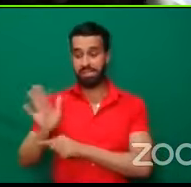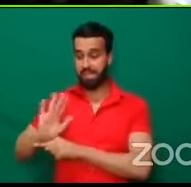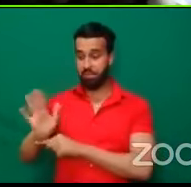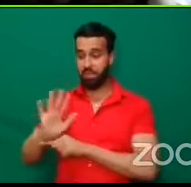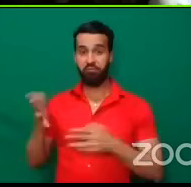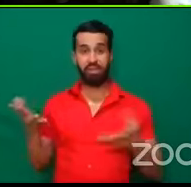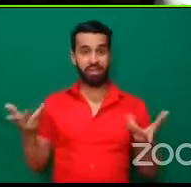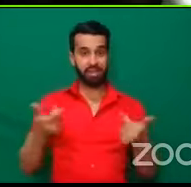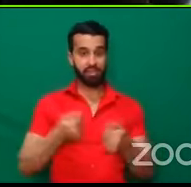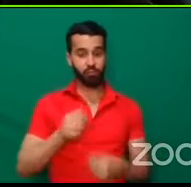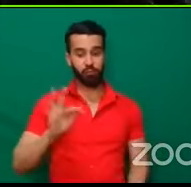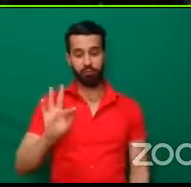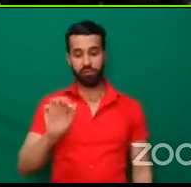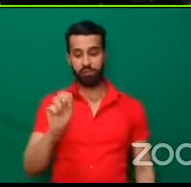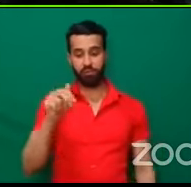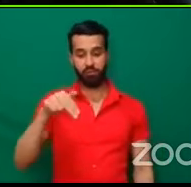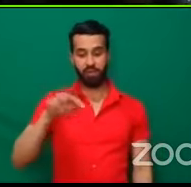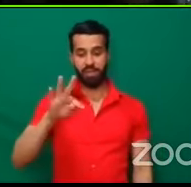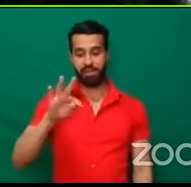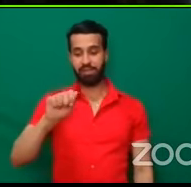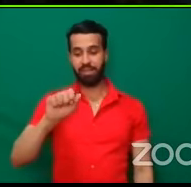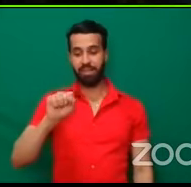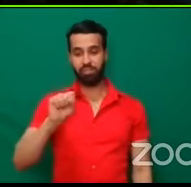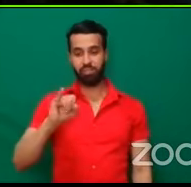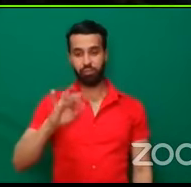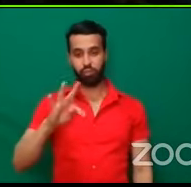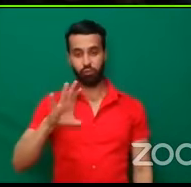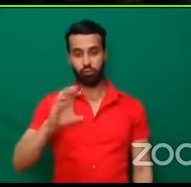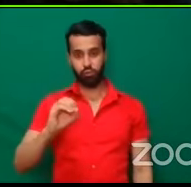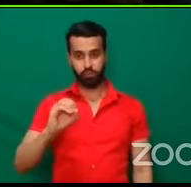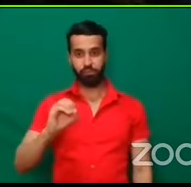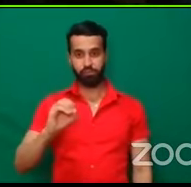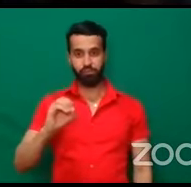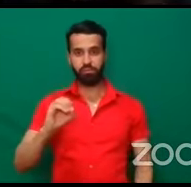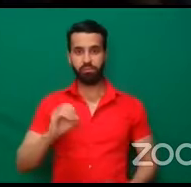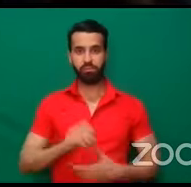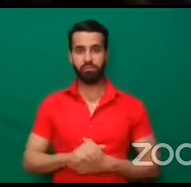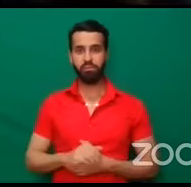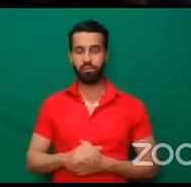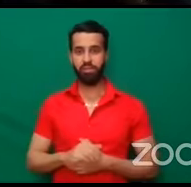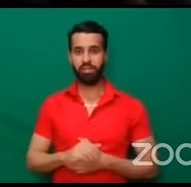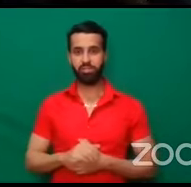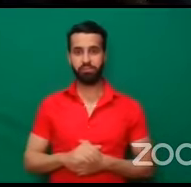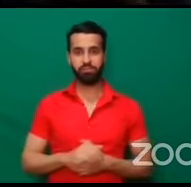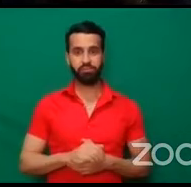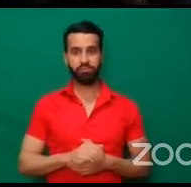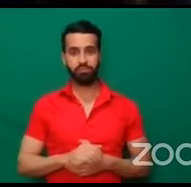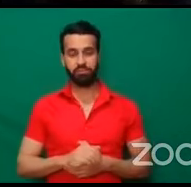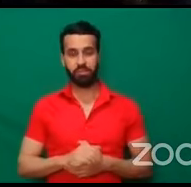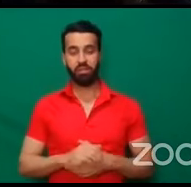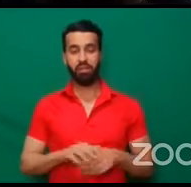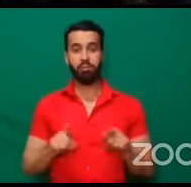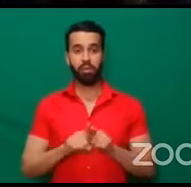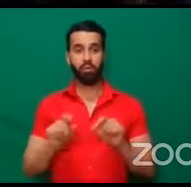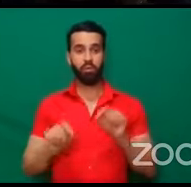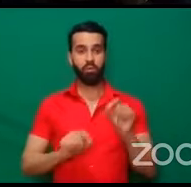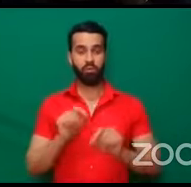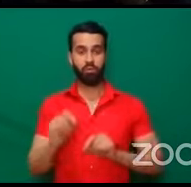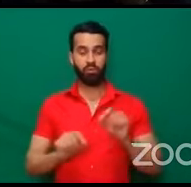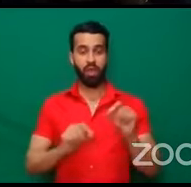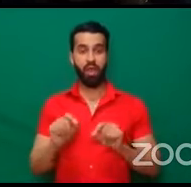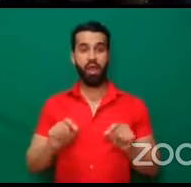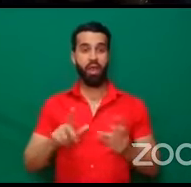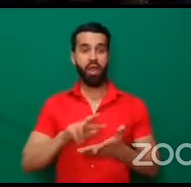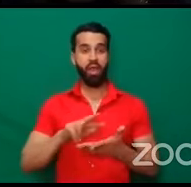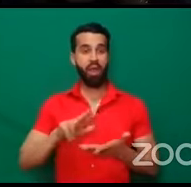né? O trash, É. digamos, né? Que eles dizem é Sim, eu complicado. acho que sim. Eu acho que, né, a gente nem pode dizer